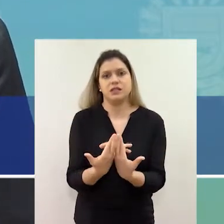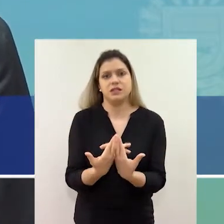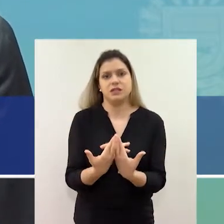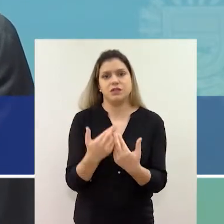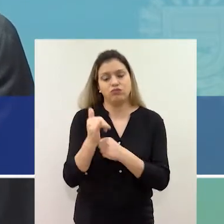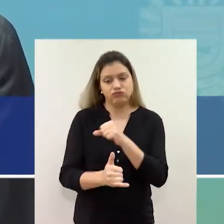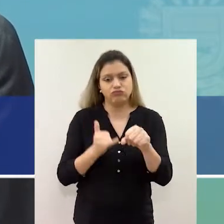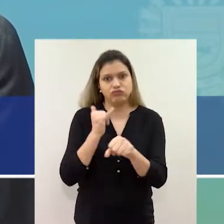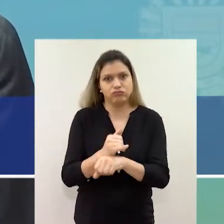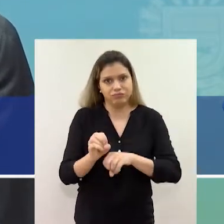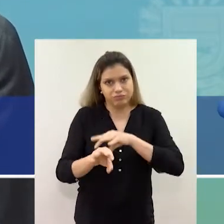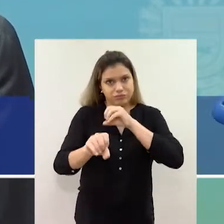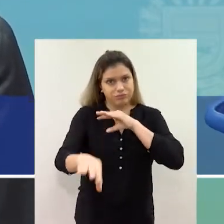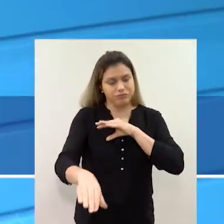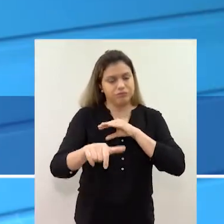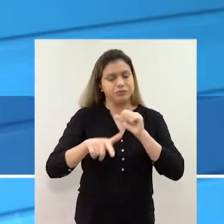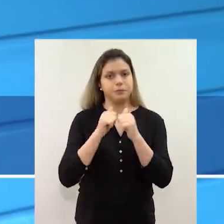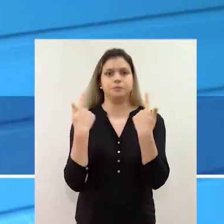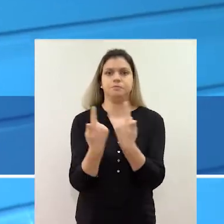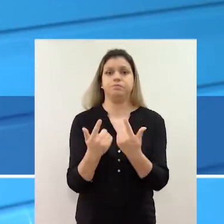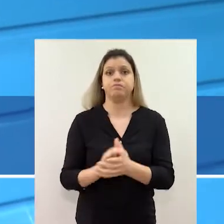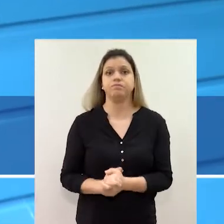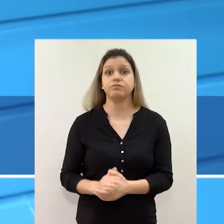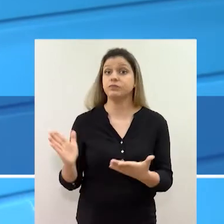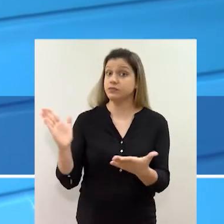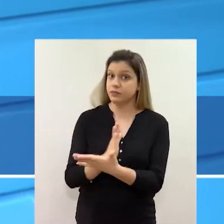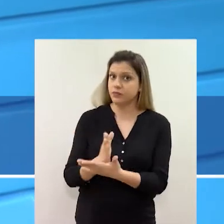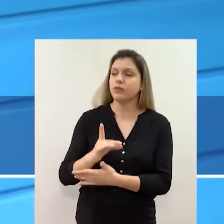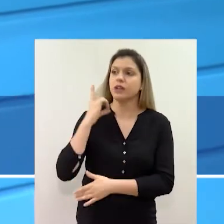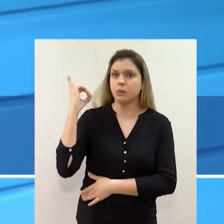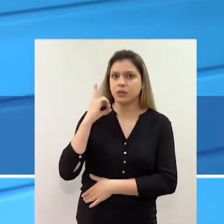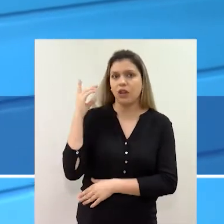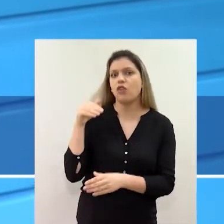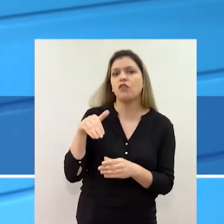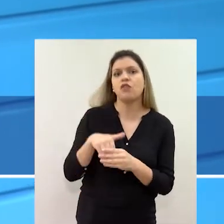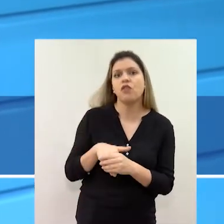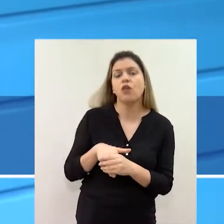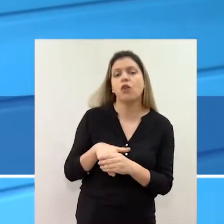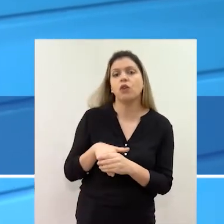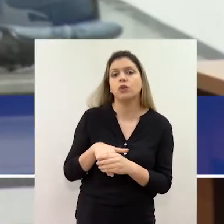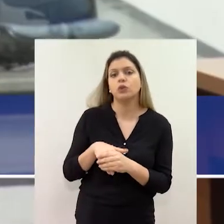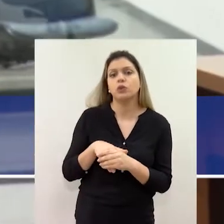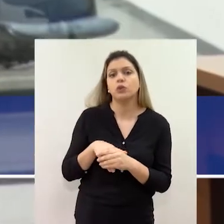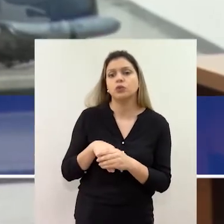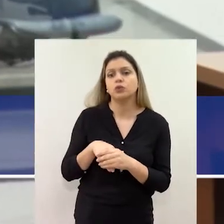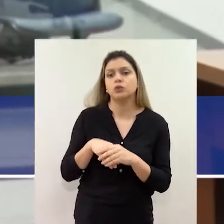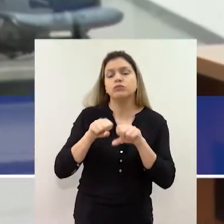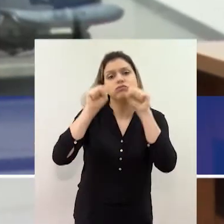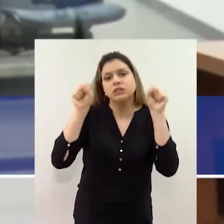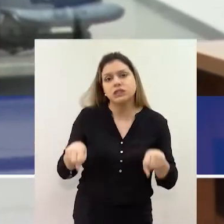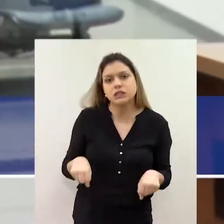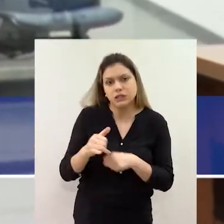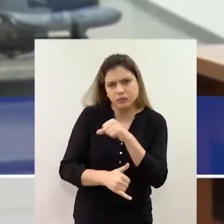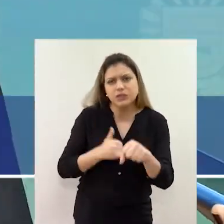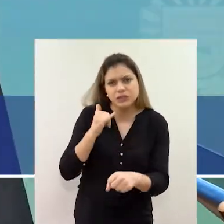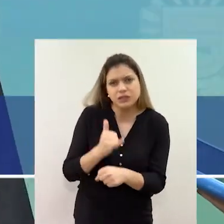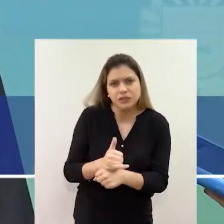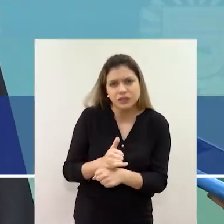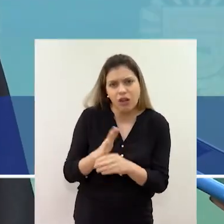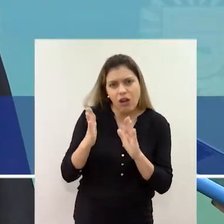sessão virtual da Assembleia Legislativa. Nós tivemos uma parte dos deputados votando online. Como é que foi essa primeira